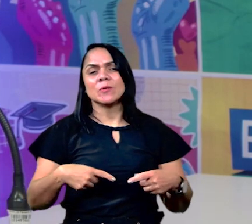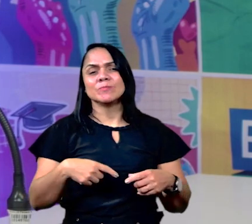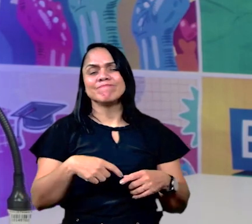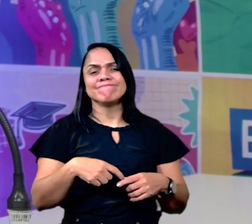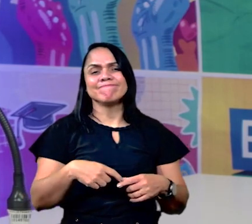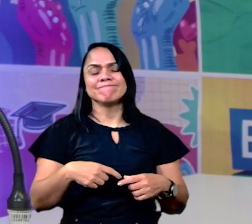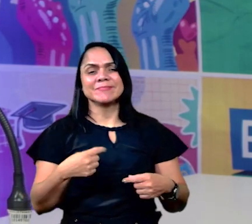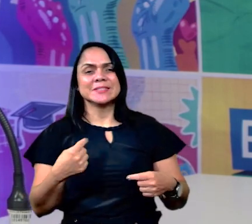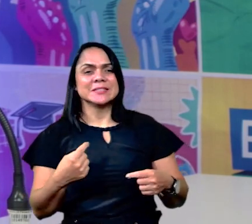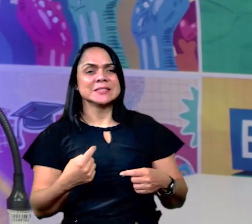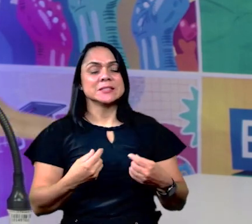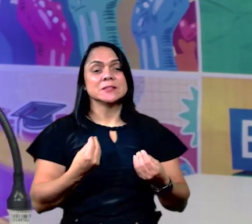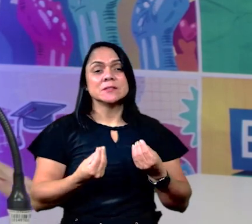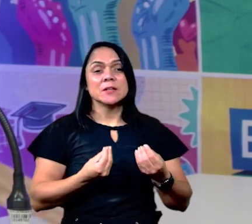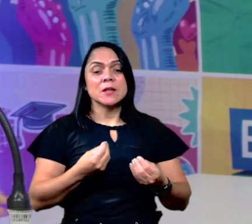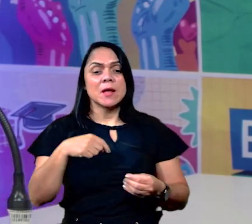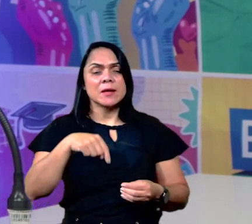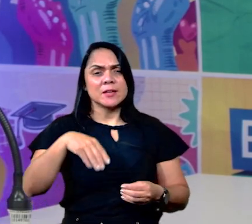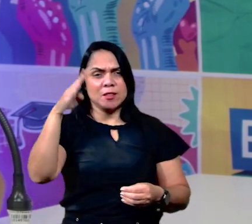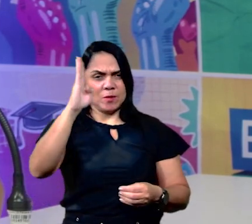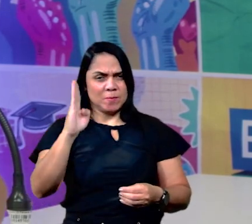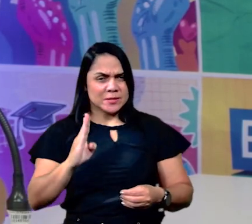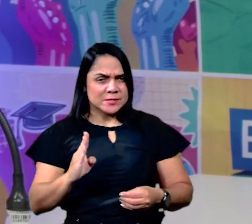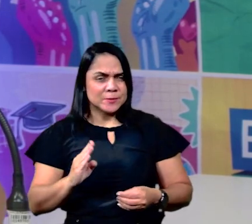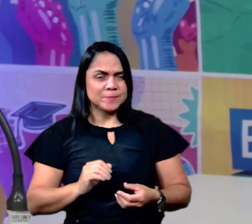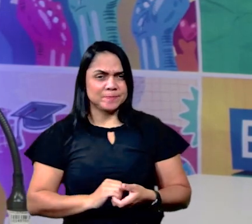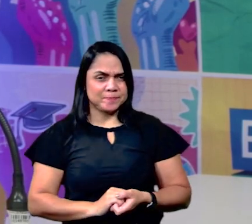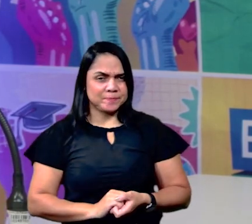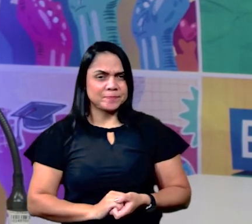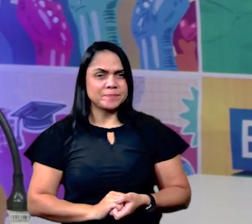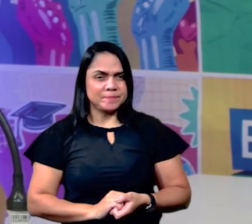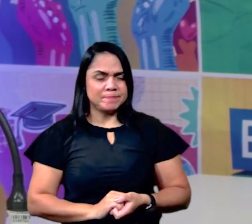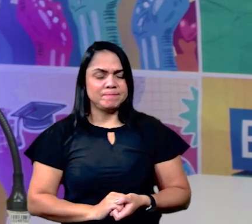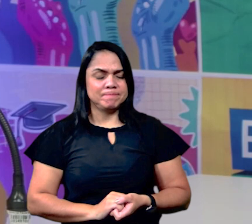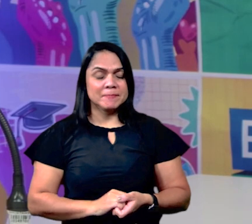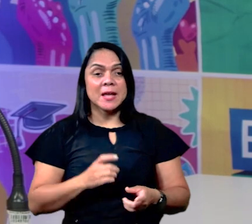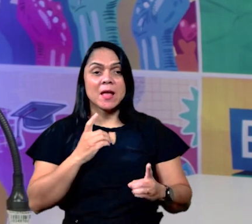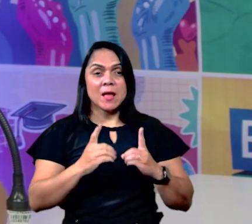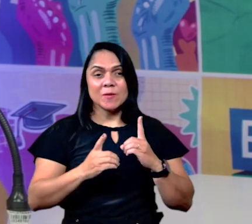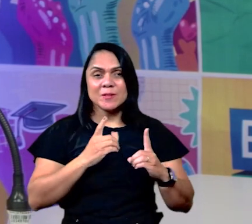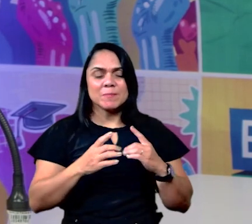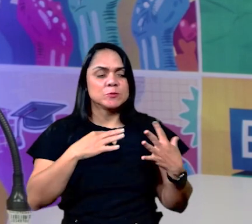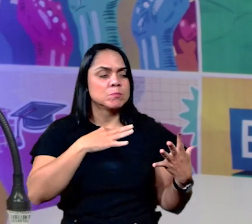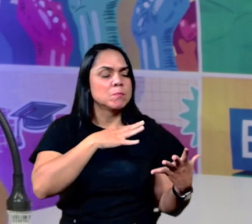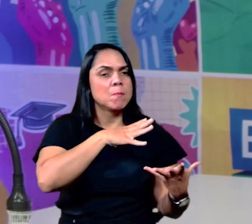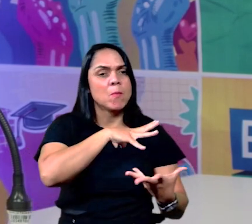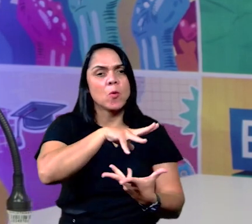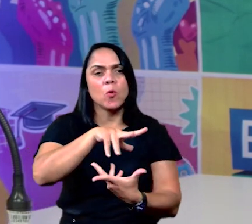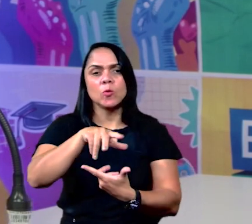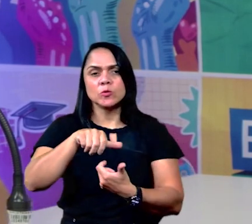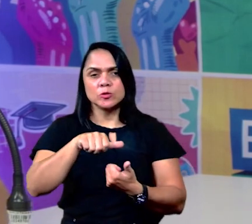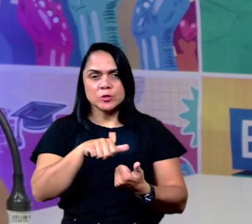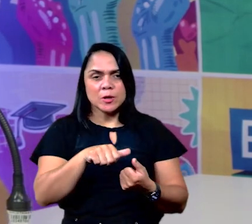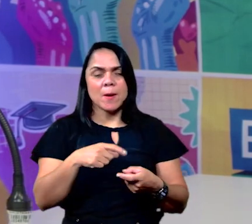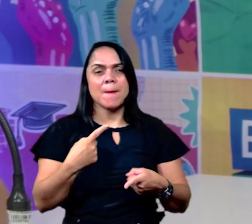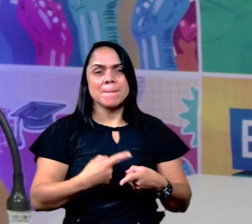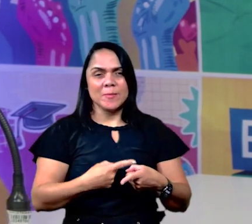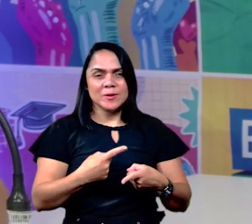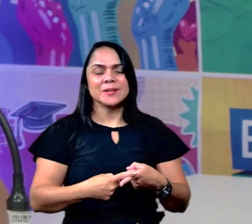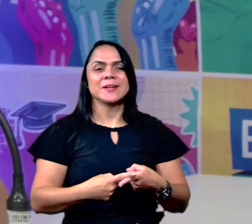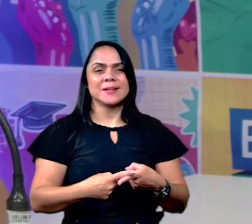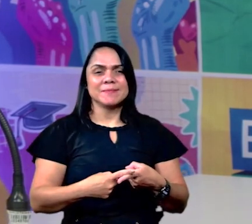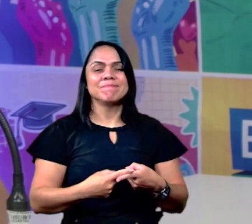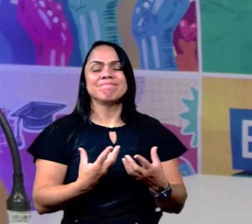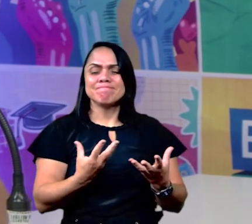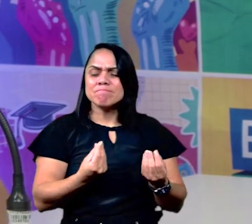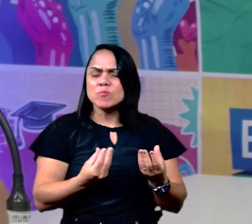em específico, se você puder falar. Isso também é um debate mundial, né, porque a gente Uhum, tem sim. uma circularização de pessoas,